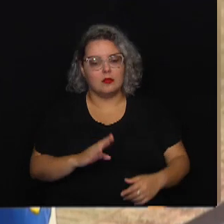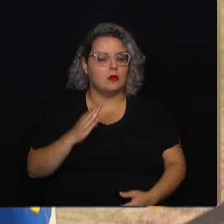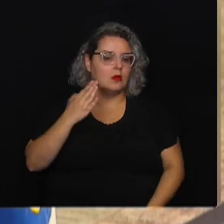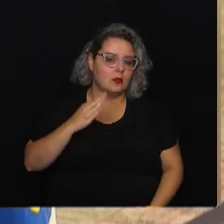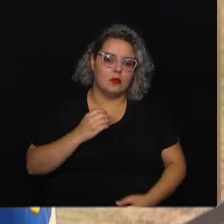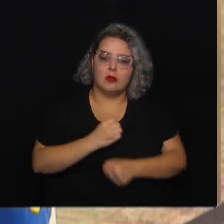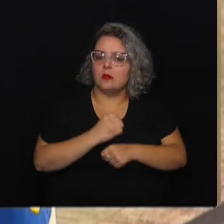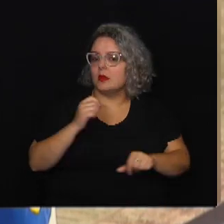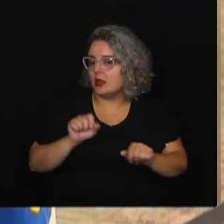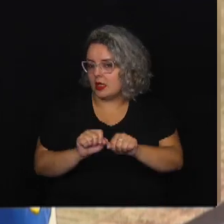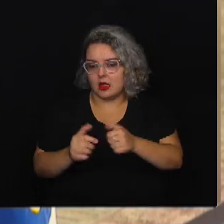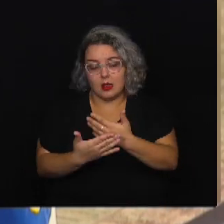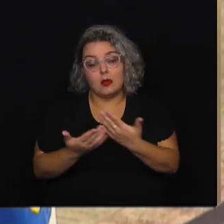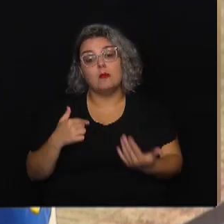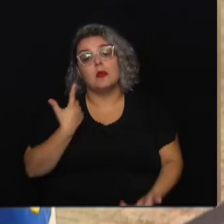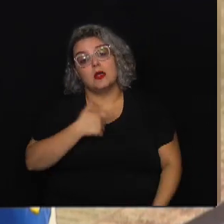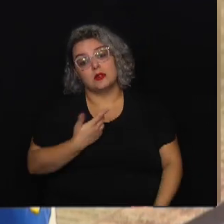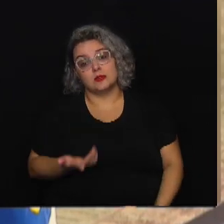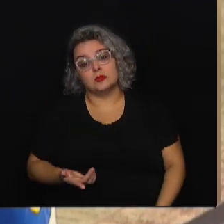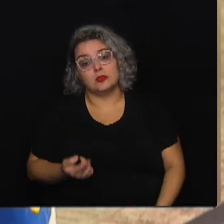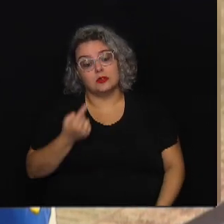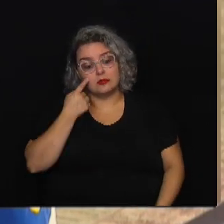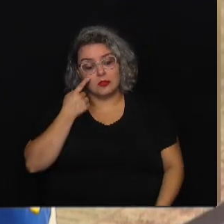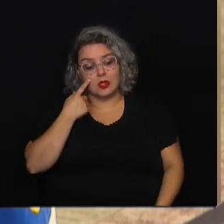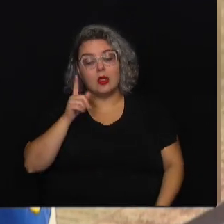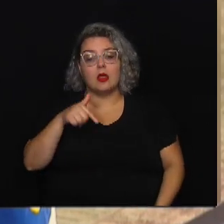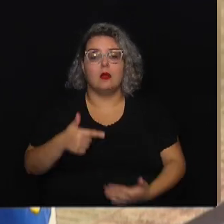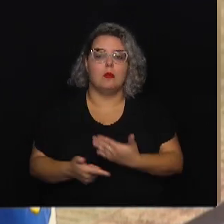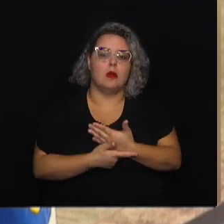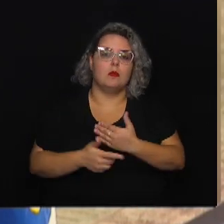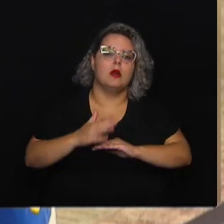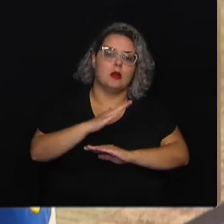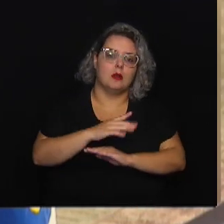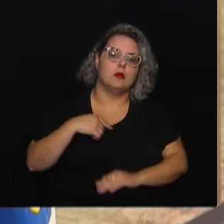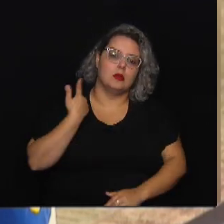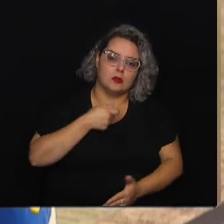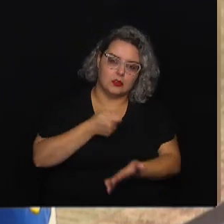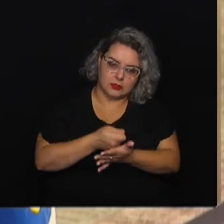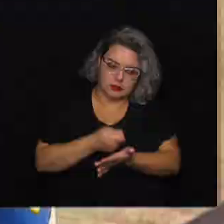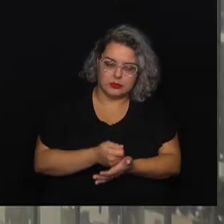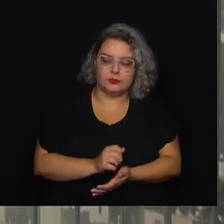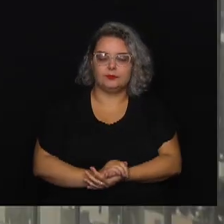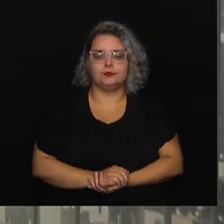engenheiro agrônomo, mas nós vamos ficar. Esse é o papel da Câmara e nós vamos estar insistindo nisso.